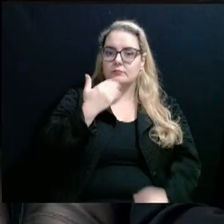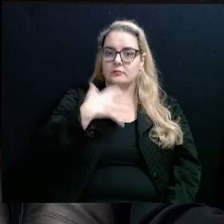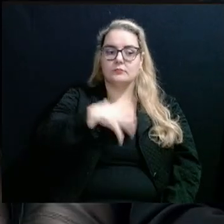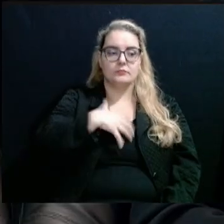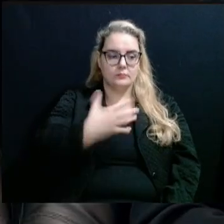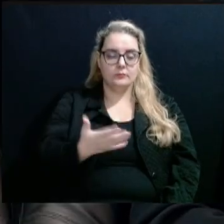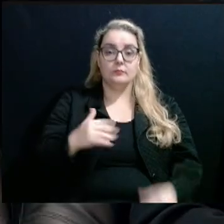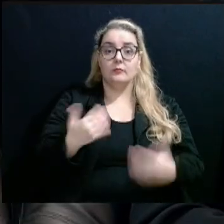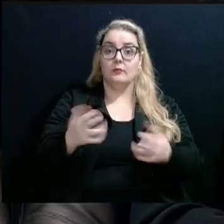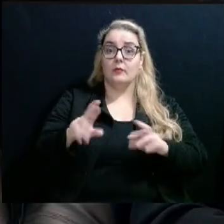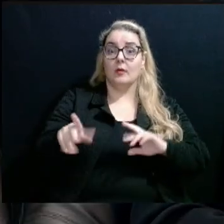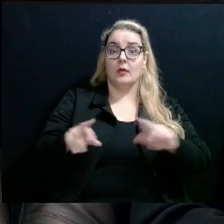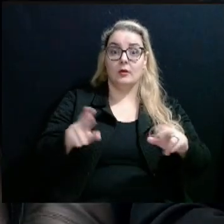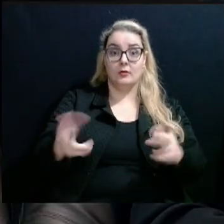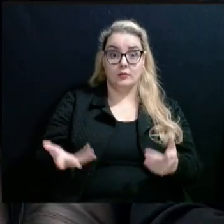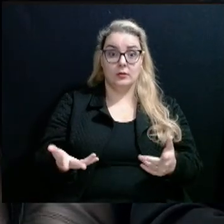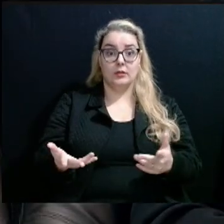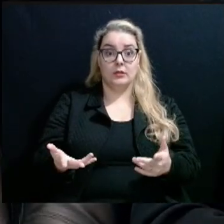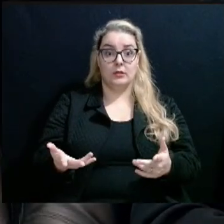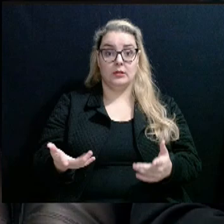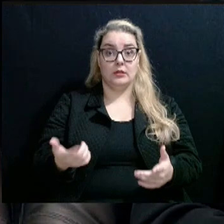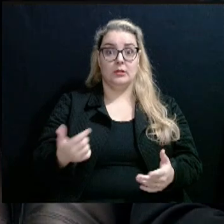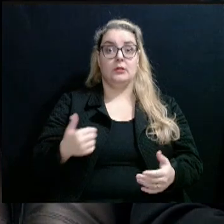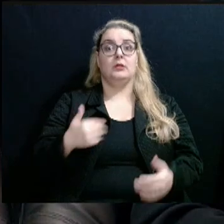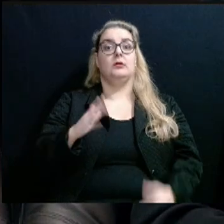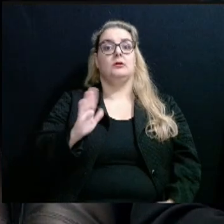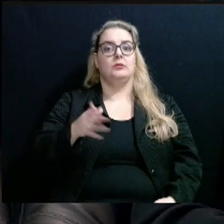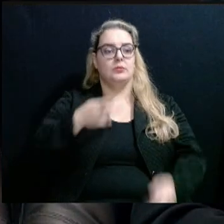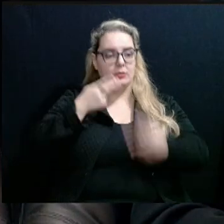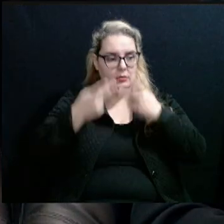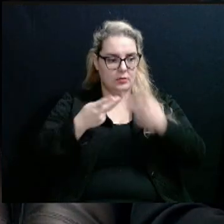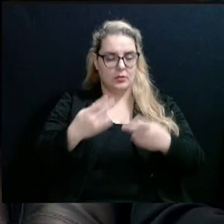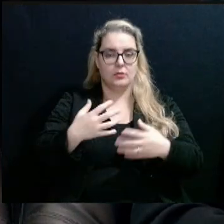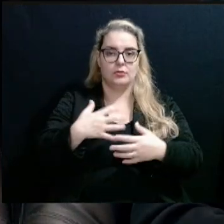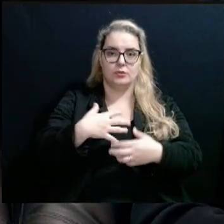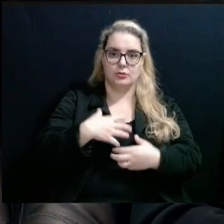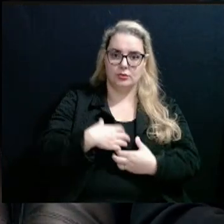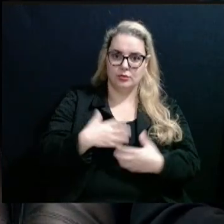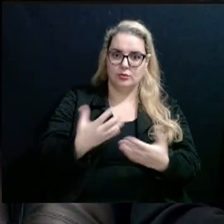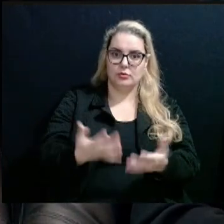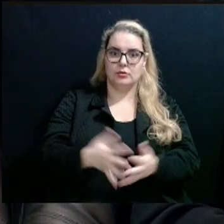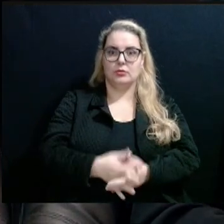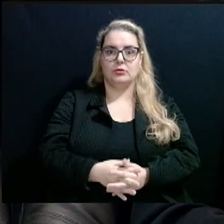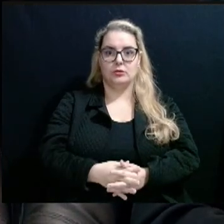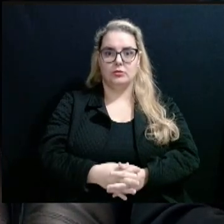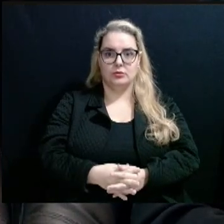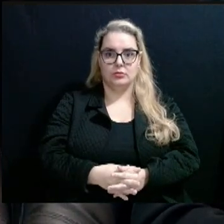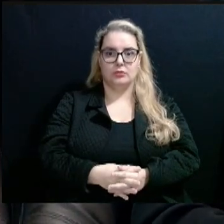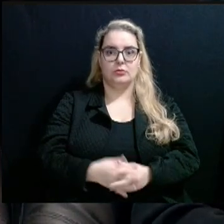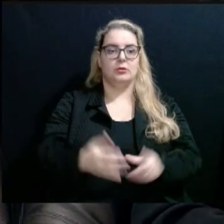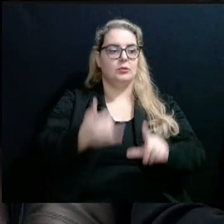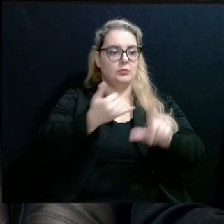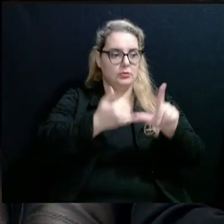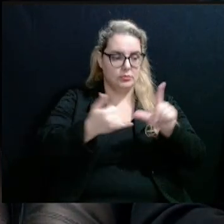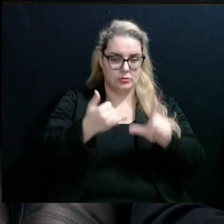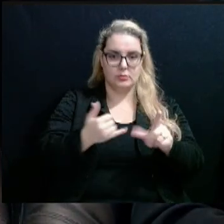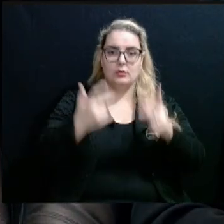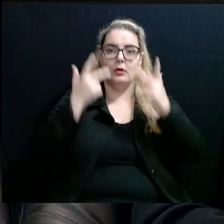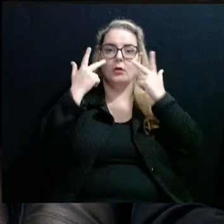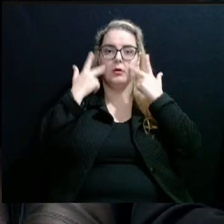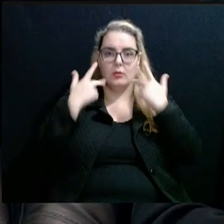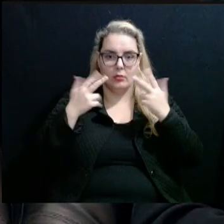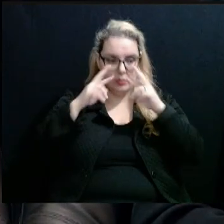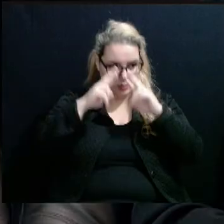né? Então eu já venho abordando isso de forma muito lúdica e muito tranquila e respeitosa com o meu